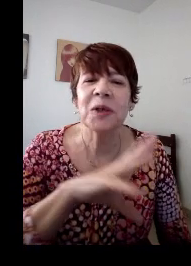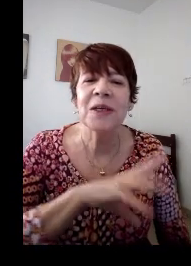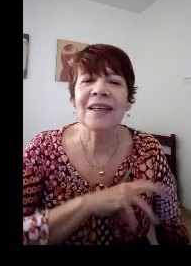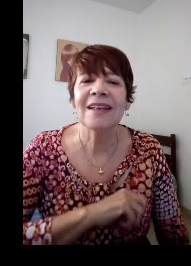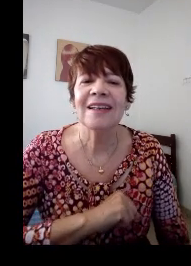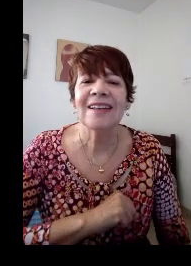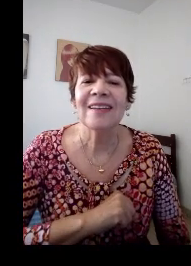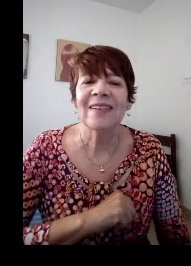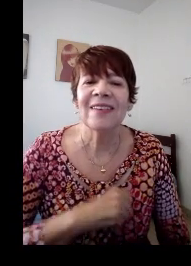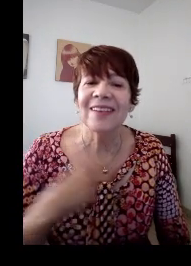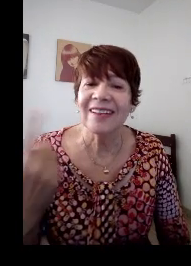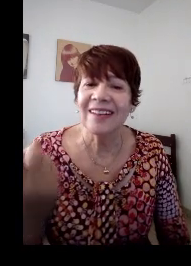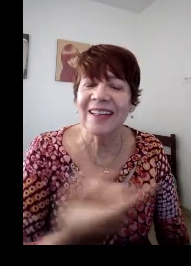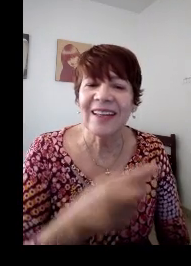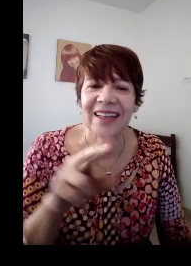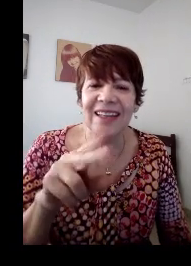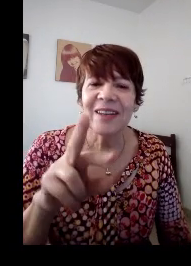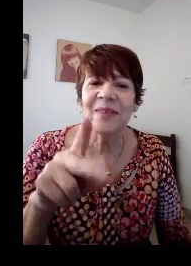irmã,